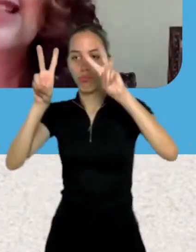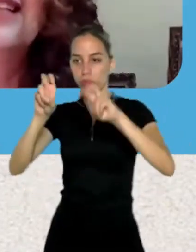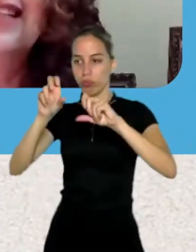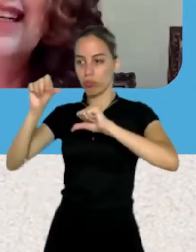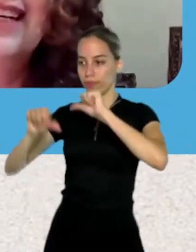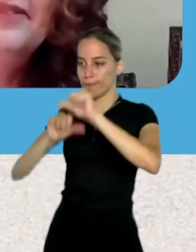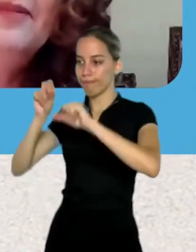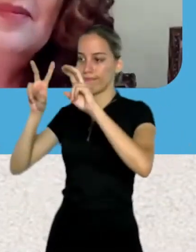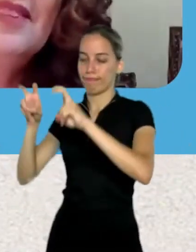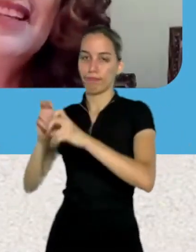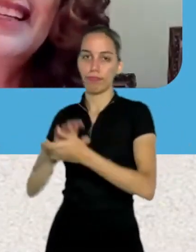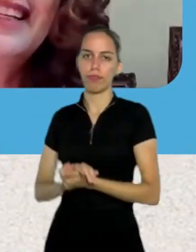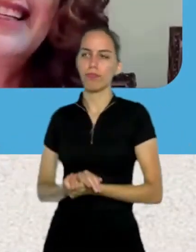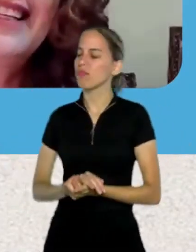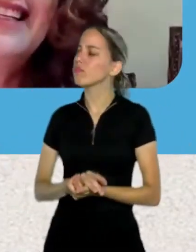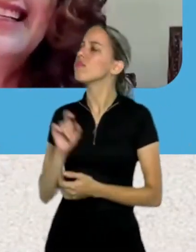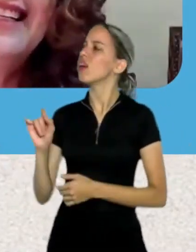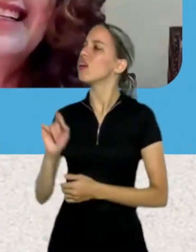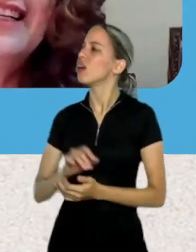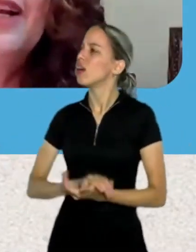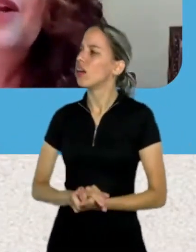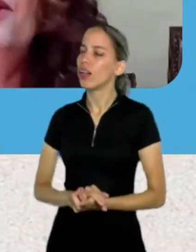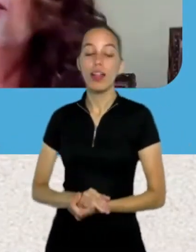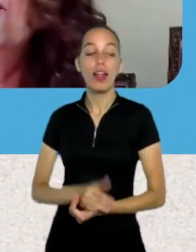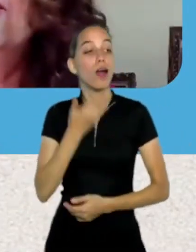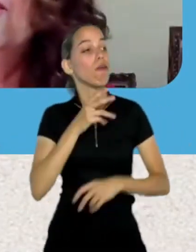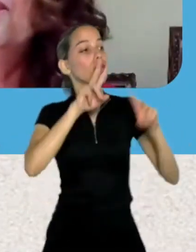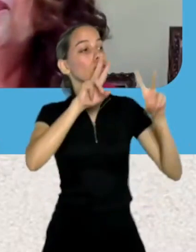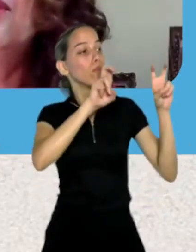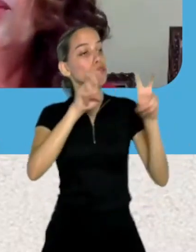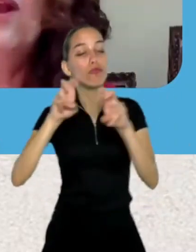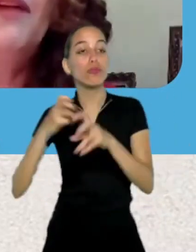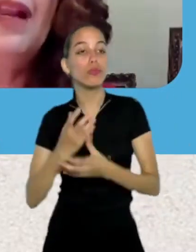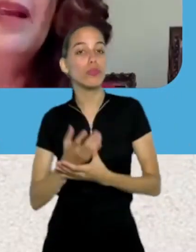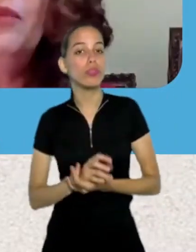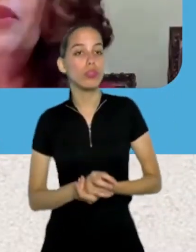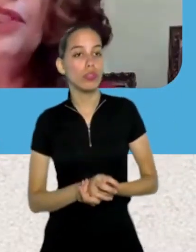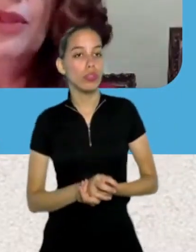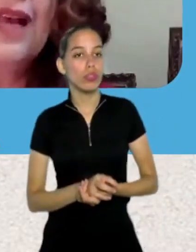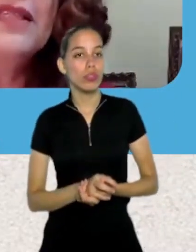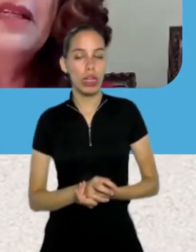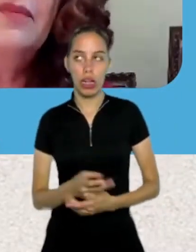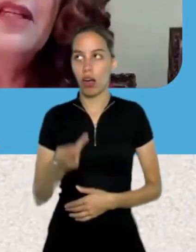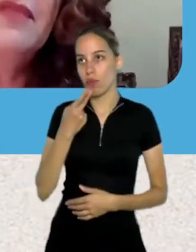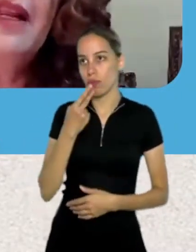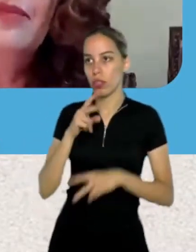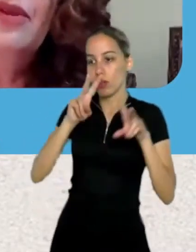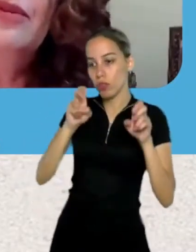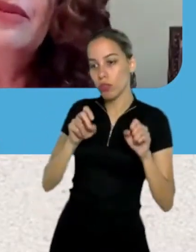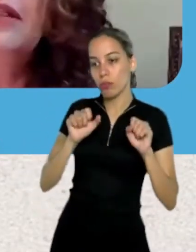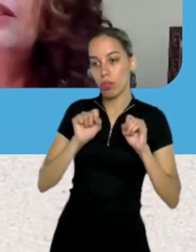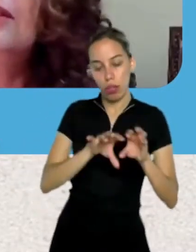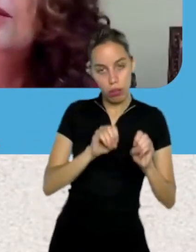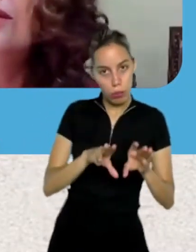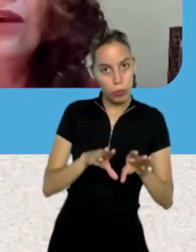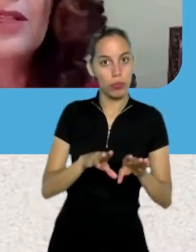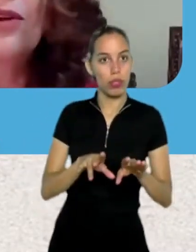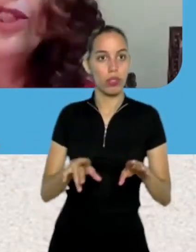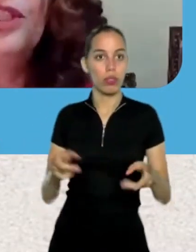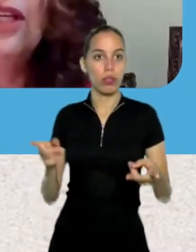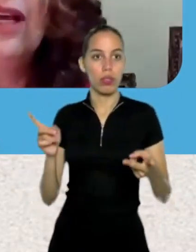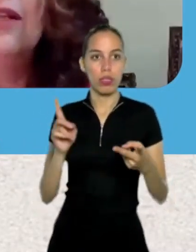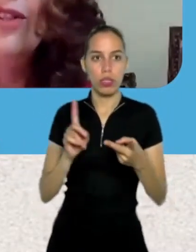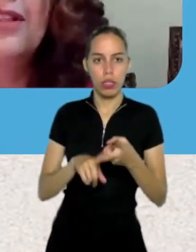assim? jornais. Hã? Quais assuntos, quais as temáticas, assim, que você Bom, eu escreve? falei muito de educação, mas falei muito, assim, de